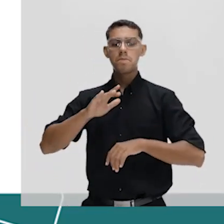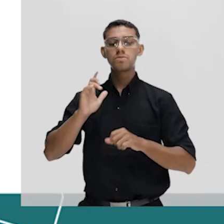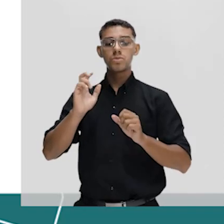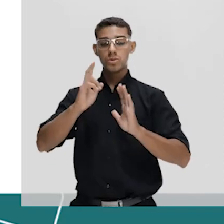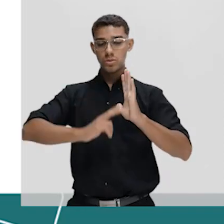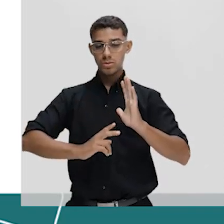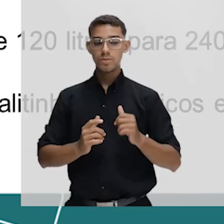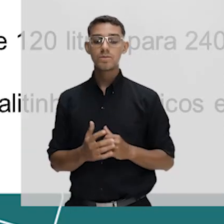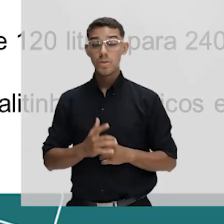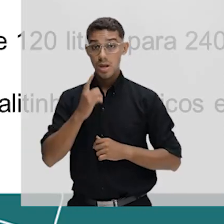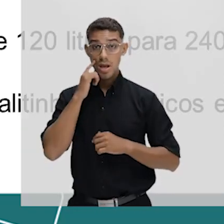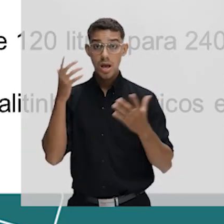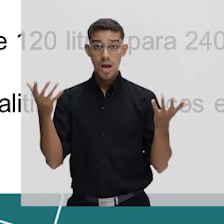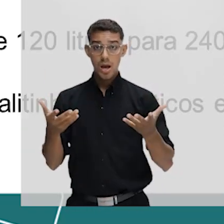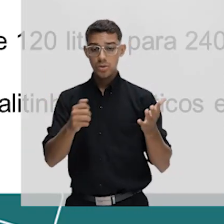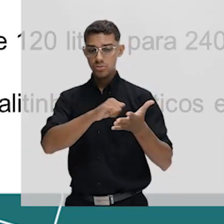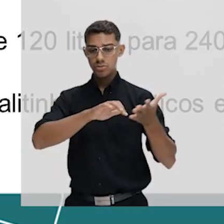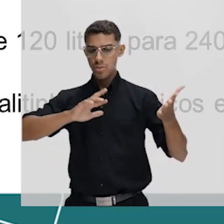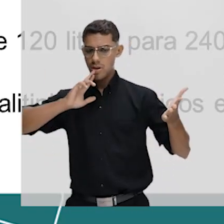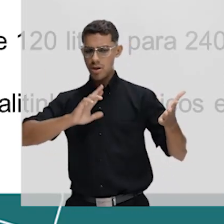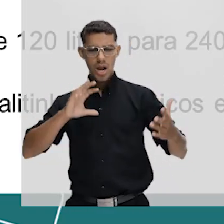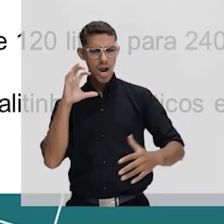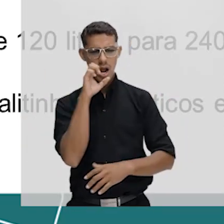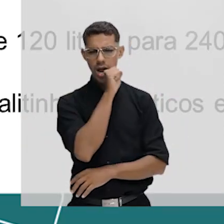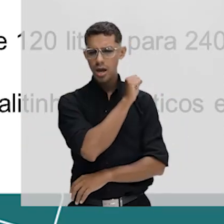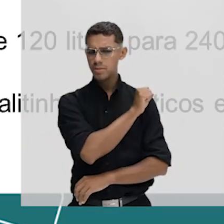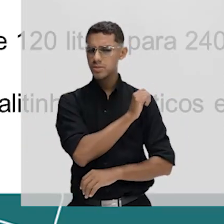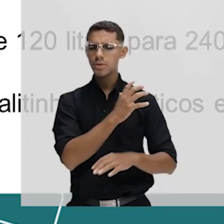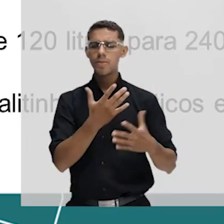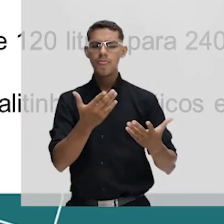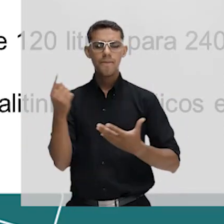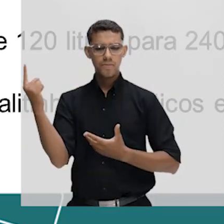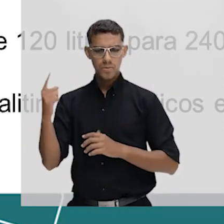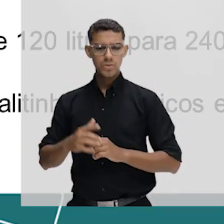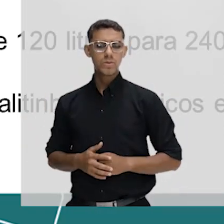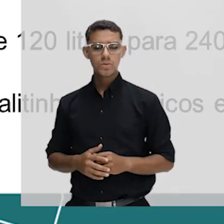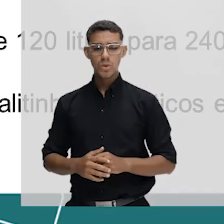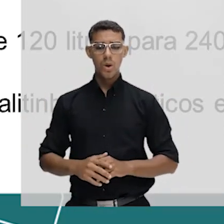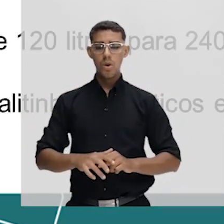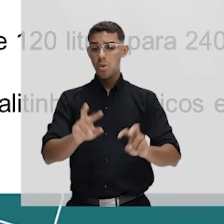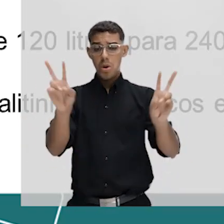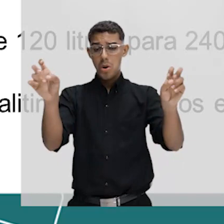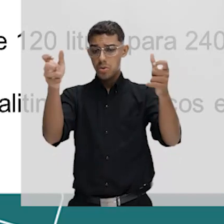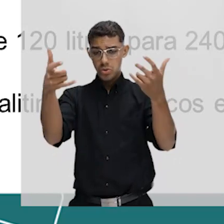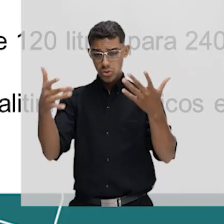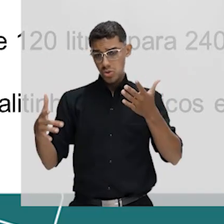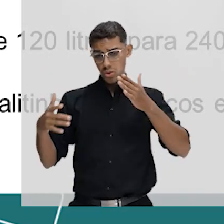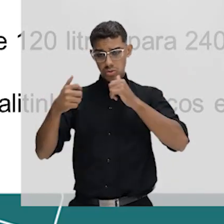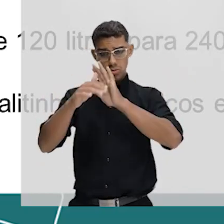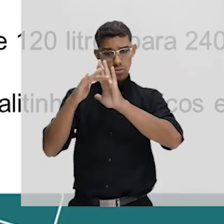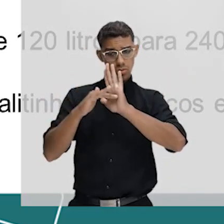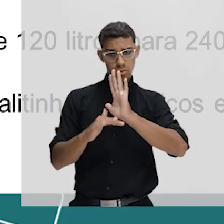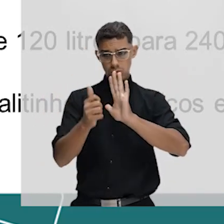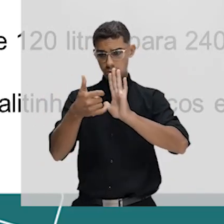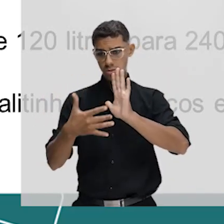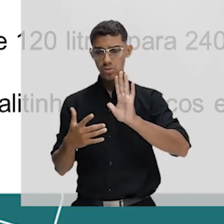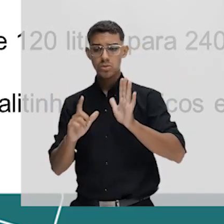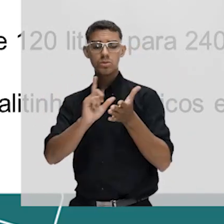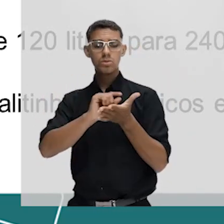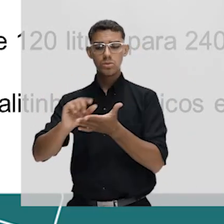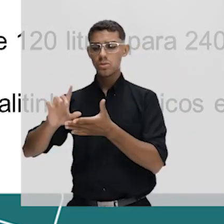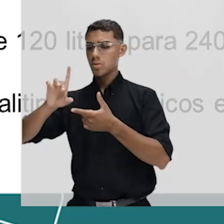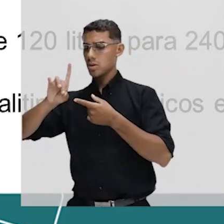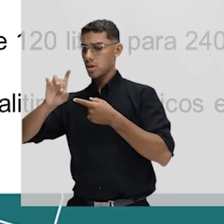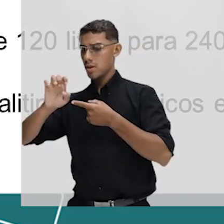leitor, tá? Vamos aqui para uma questãozinha bem rápida, né? Os termos destacados a seguir classificam-se como artigos